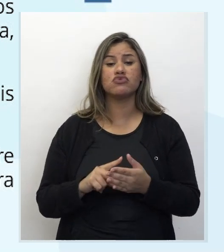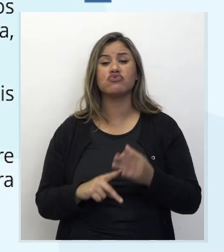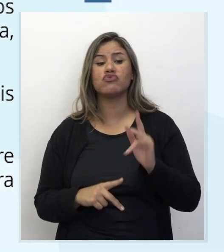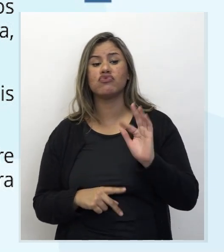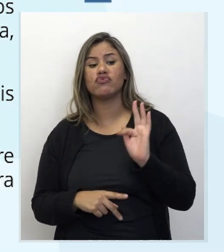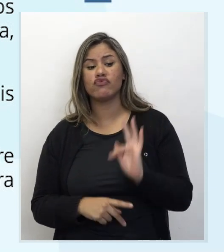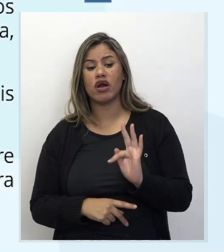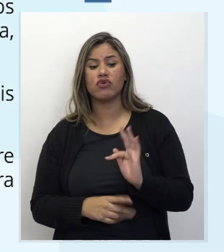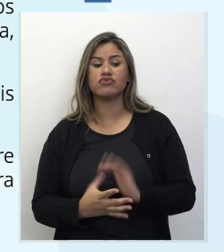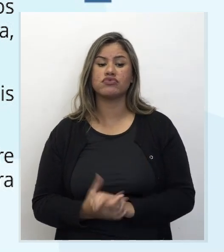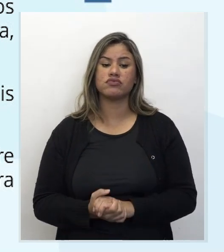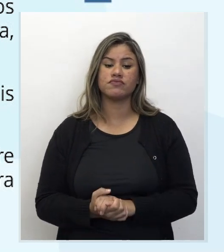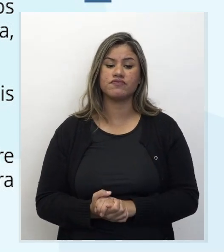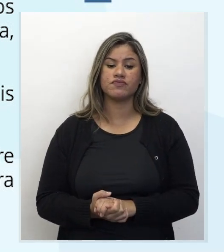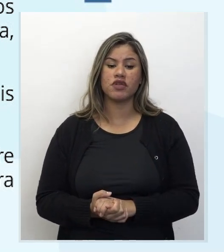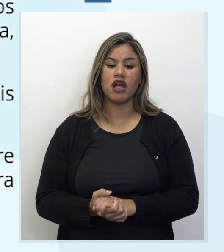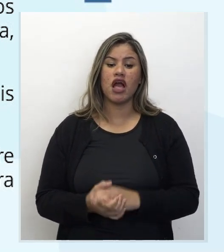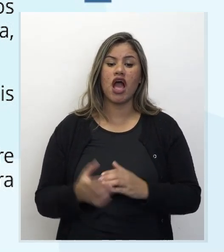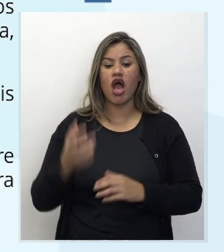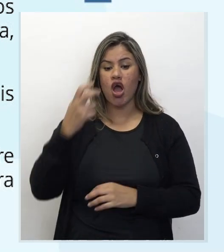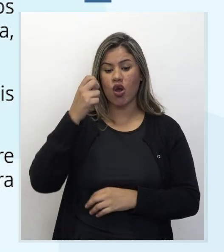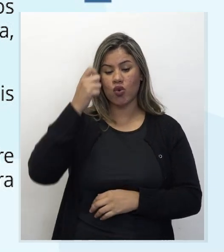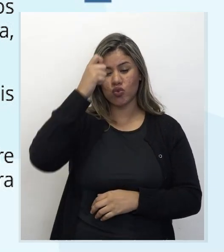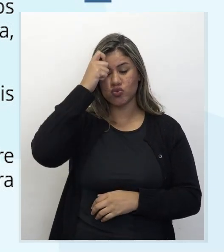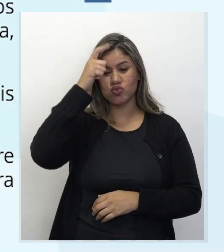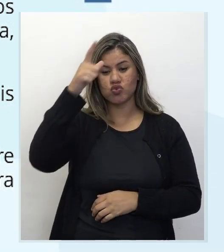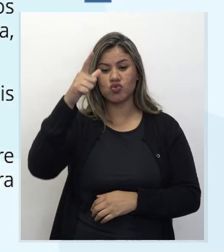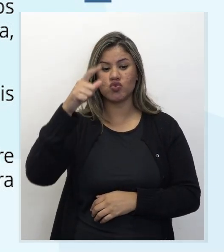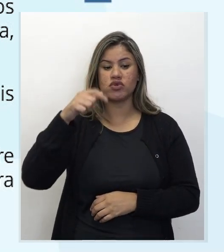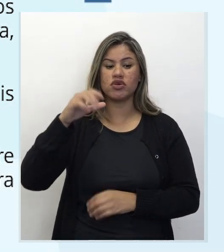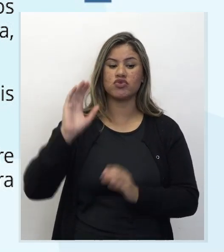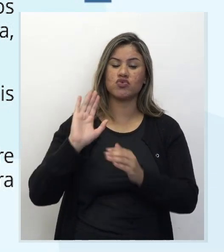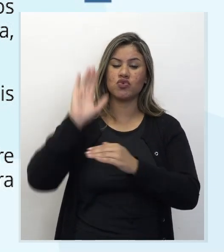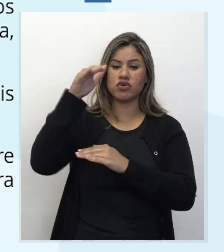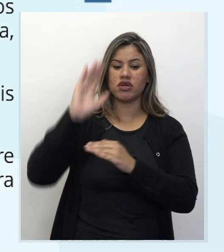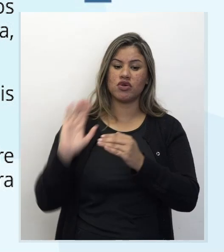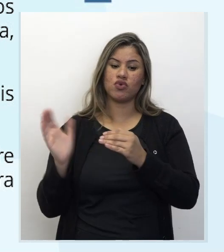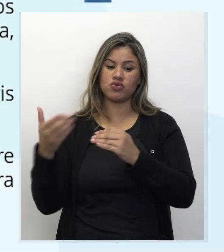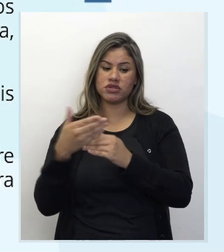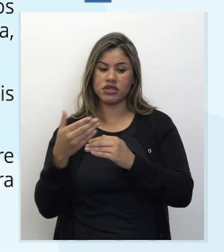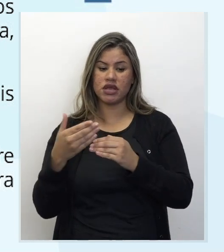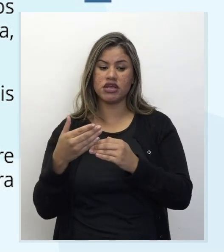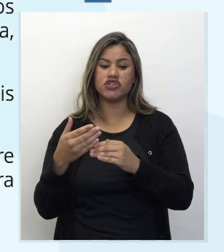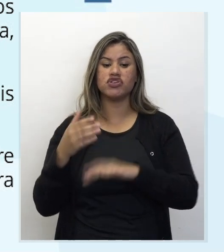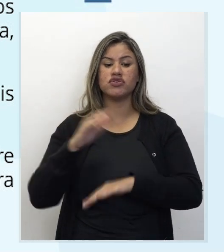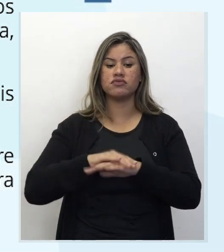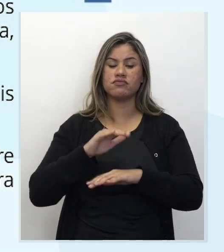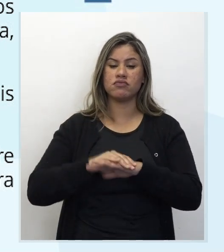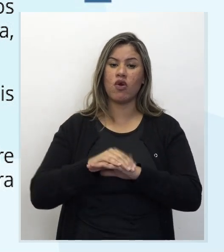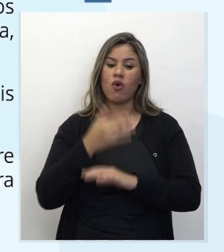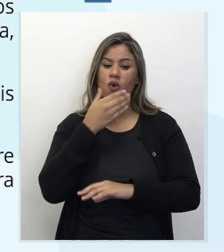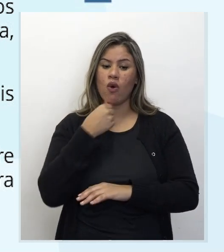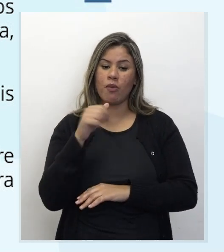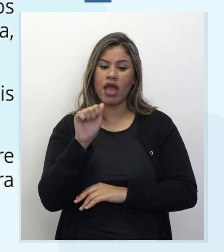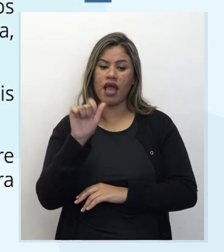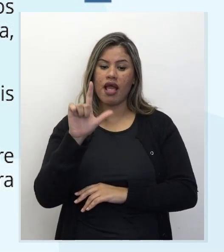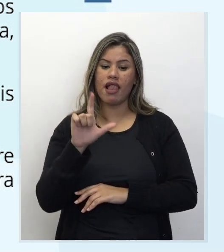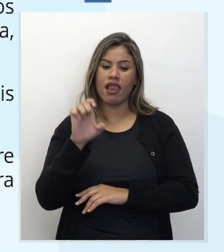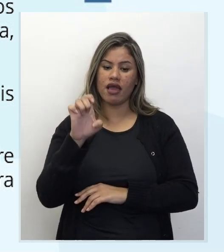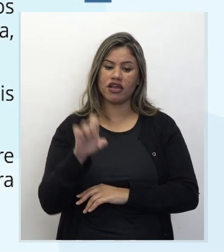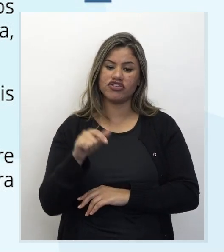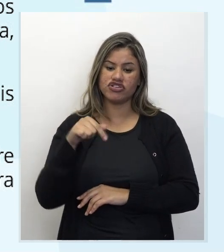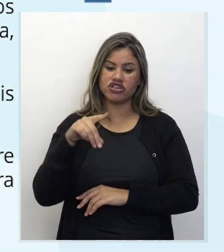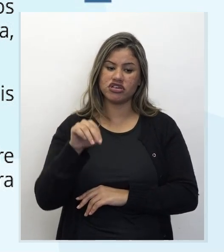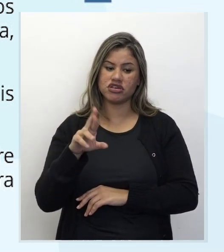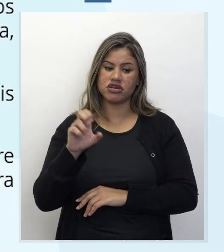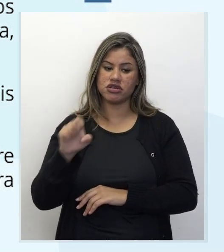Uma manifestação da fusão da cultura do Oriente e do Ocidente, promovida por Alexandre, foi a apropriação dos